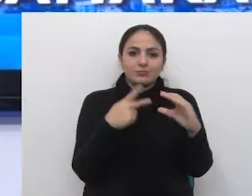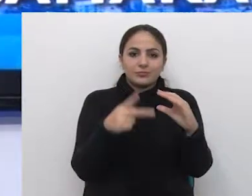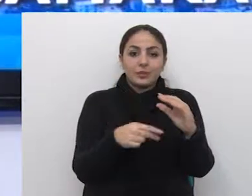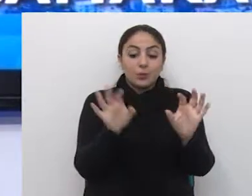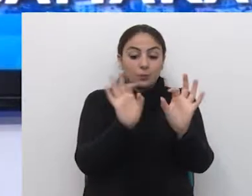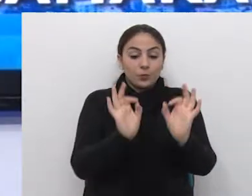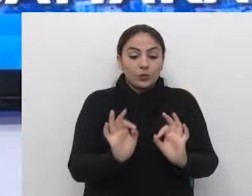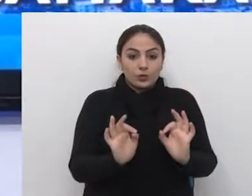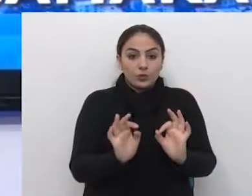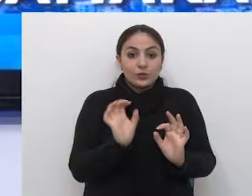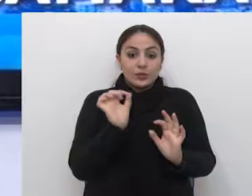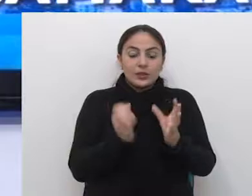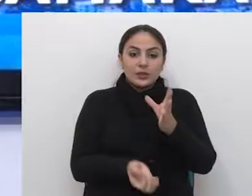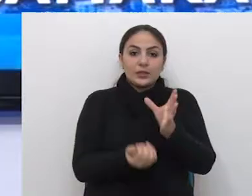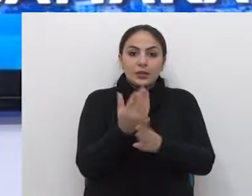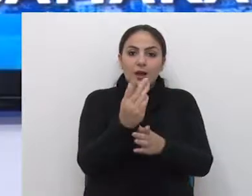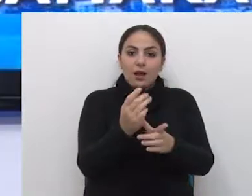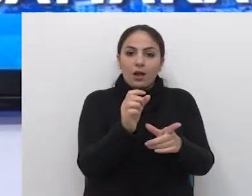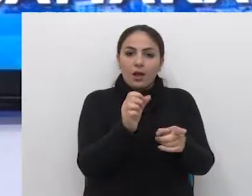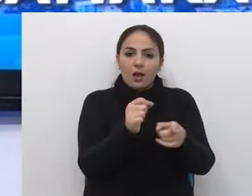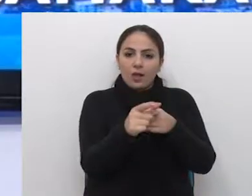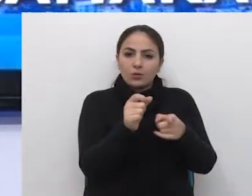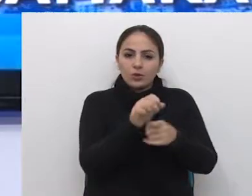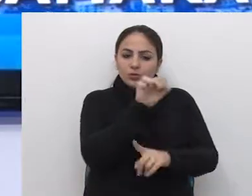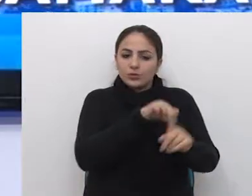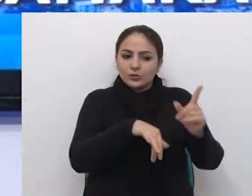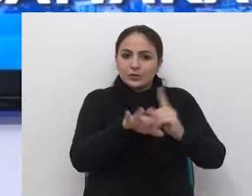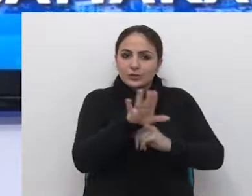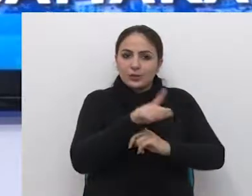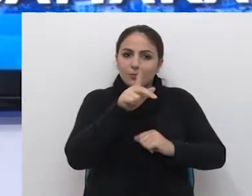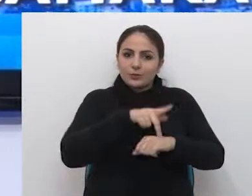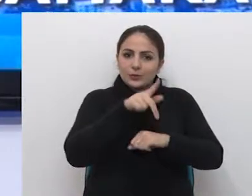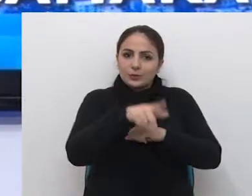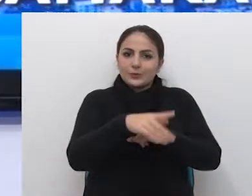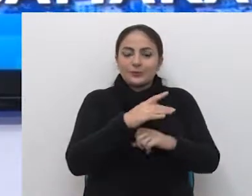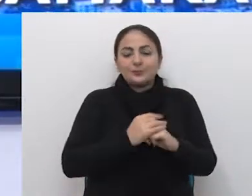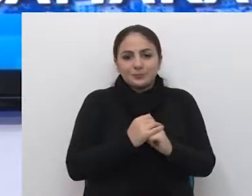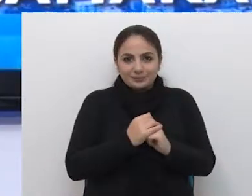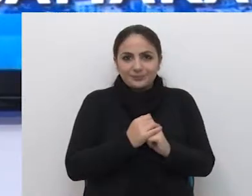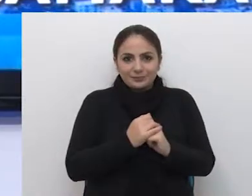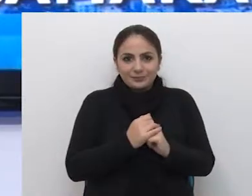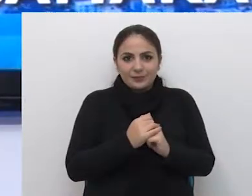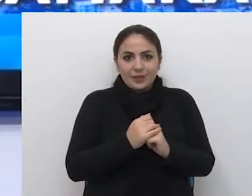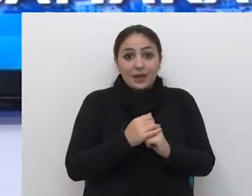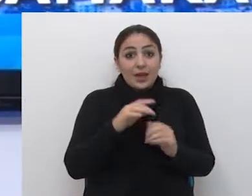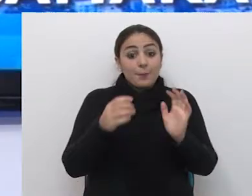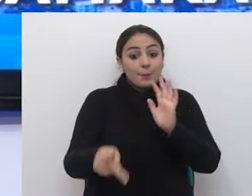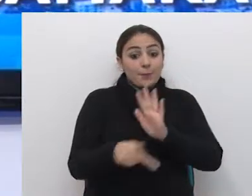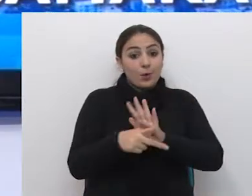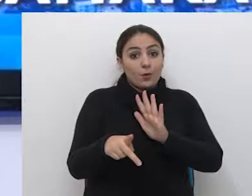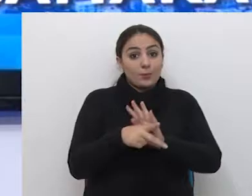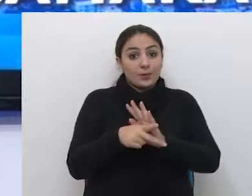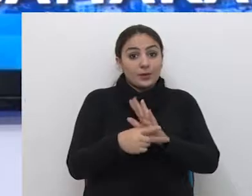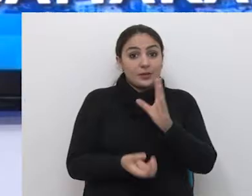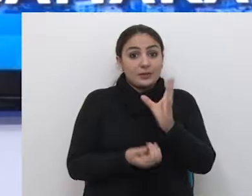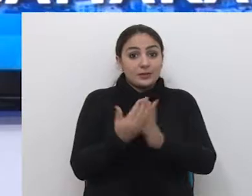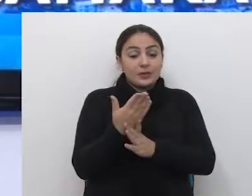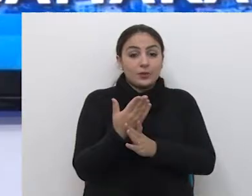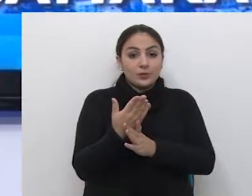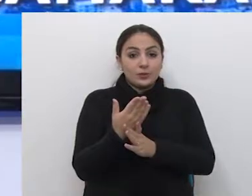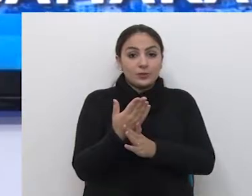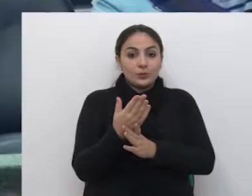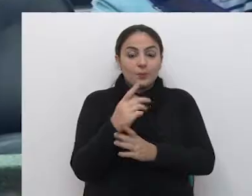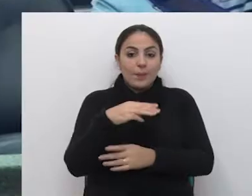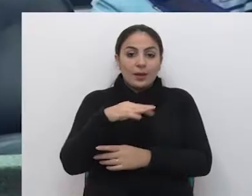no Legislativo o projeto que cria o aluguel social em Passo Fundo. A matéria é de iniciativa do vereador